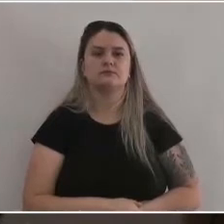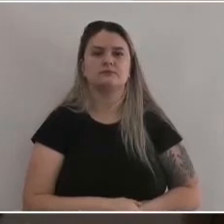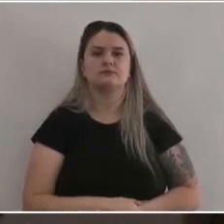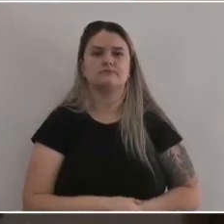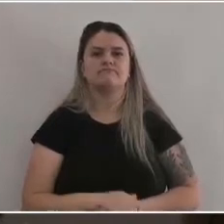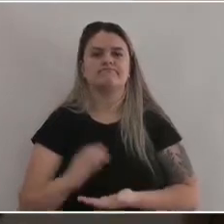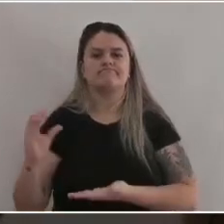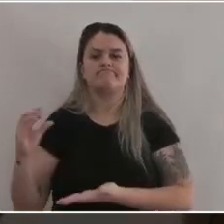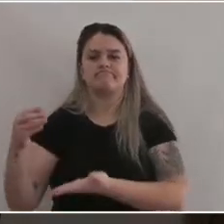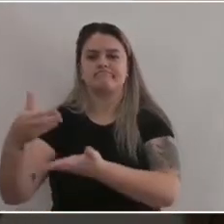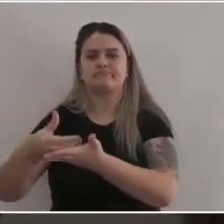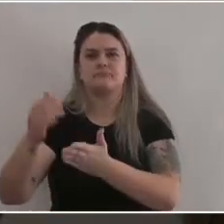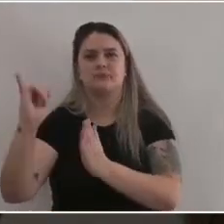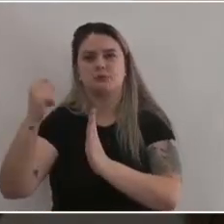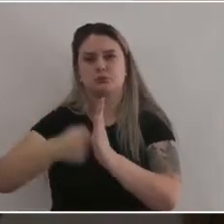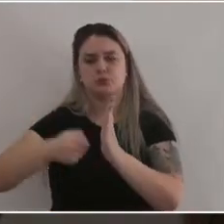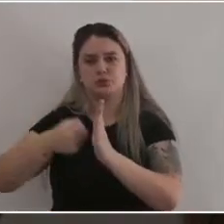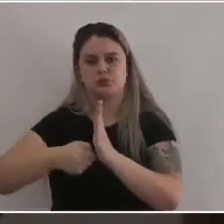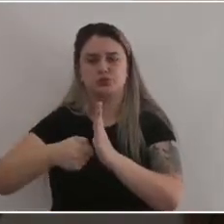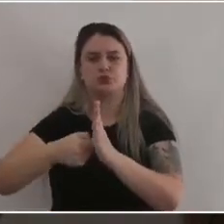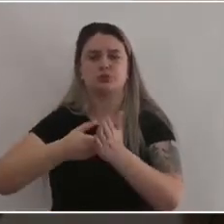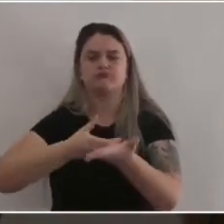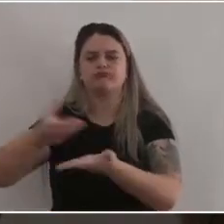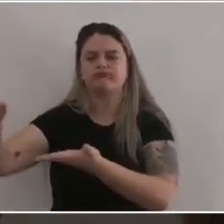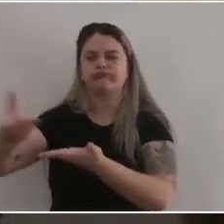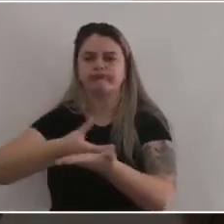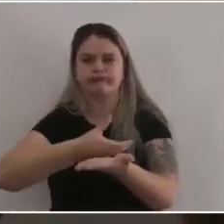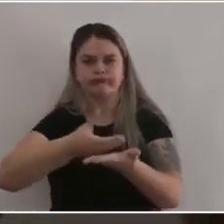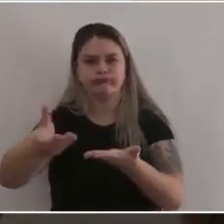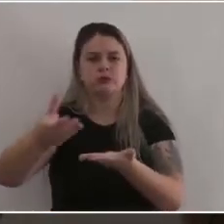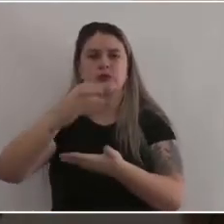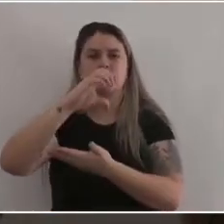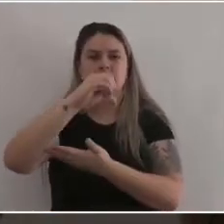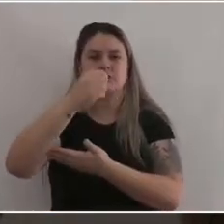Recursos de impostos e transferências, R$